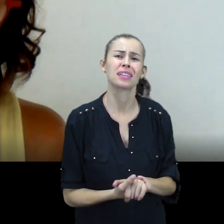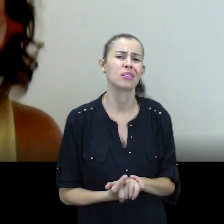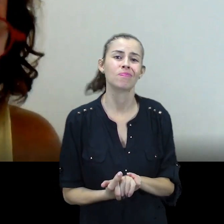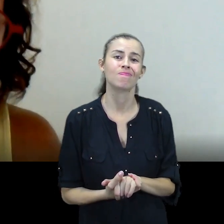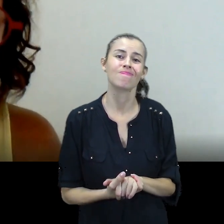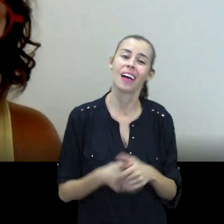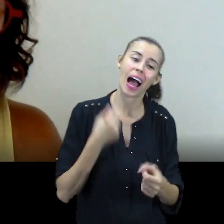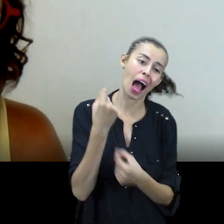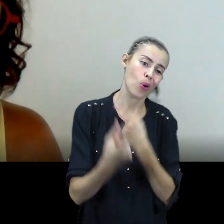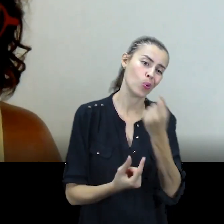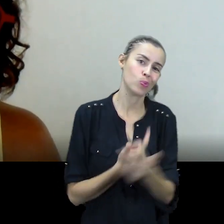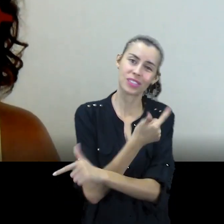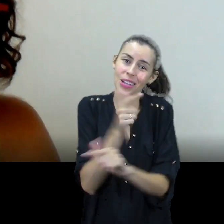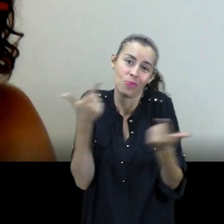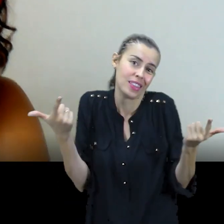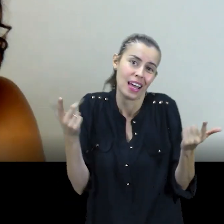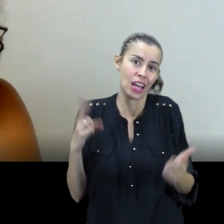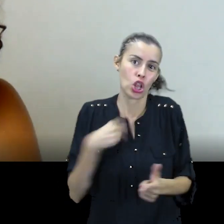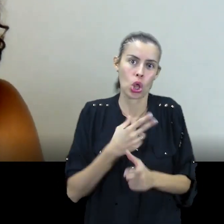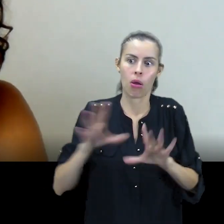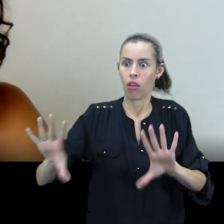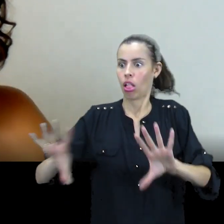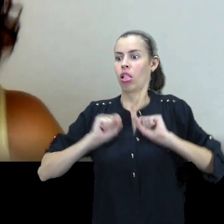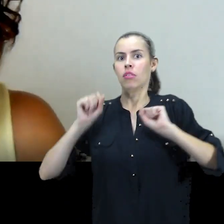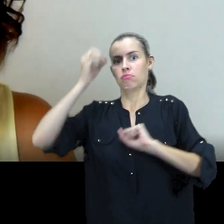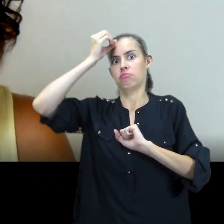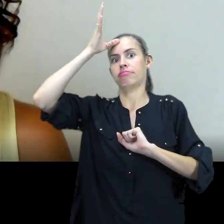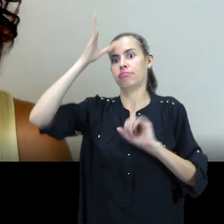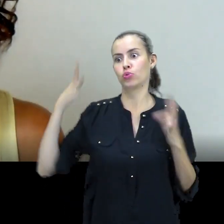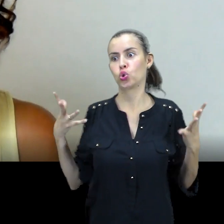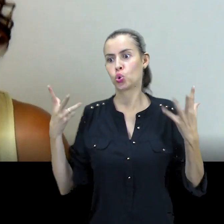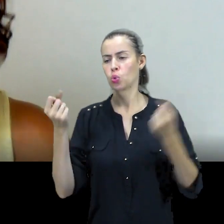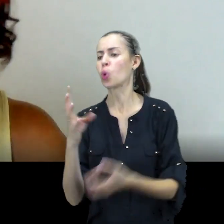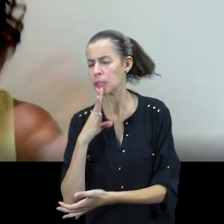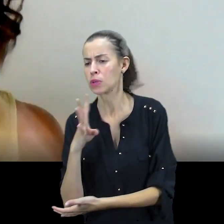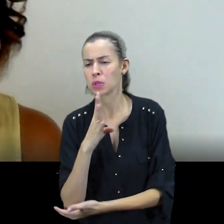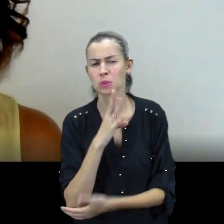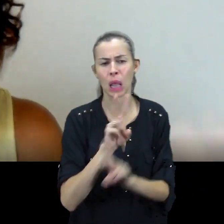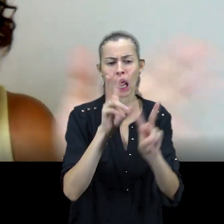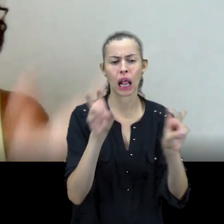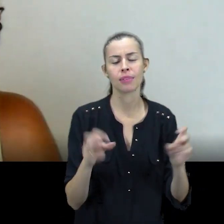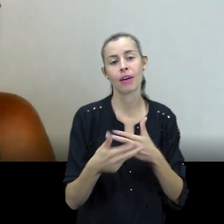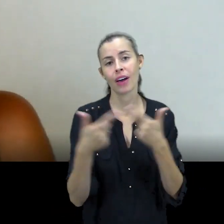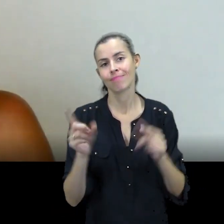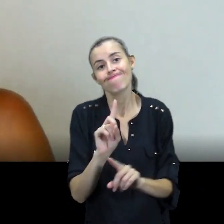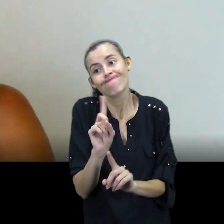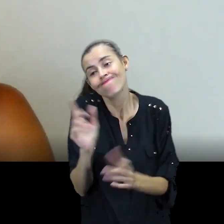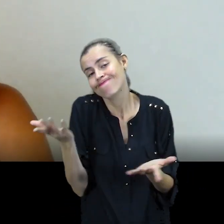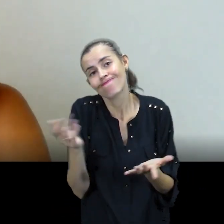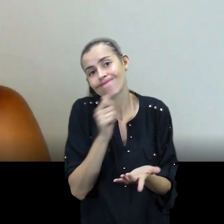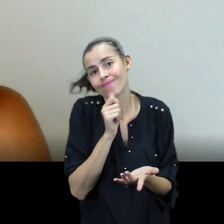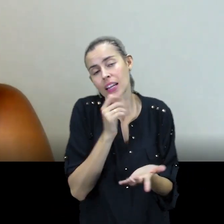área de extensão e justiça ambiental. Então, aí sim, vieram docentes que têm esse conhecimento de extensão, de